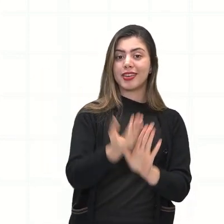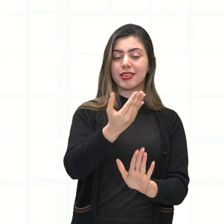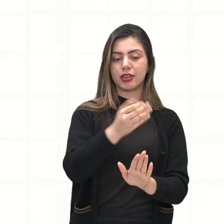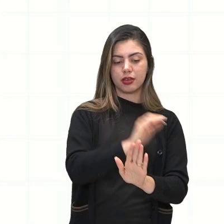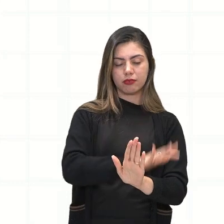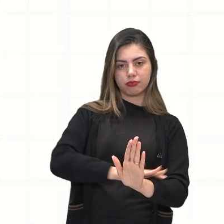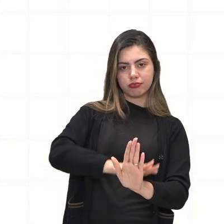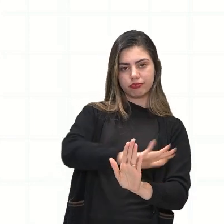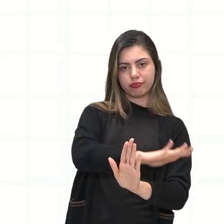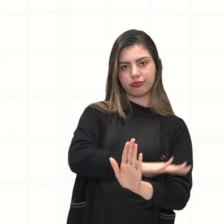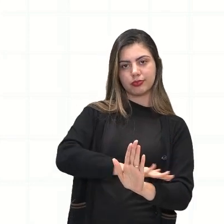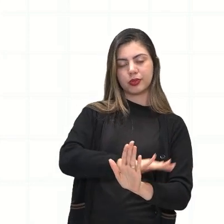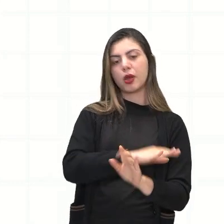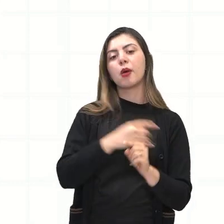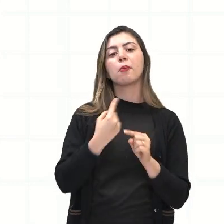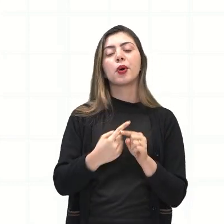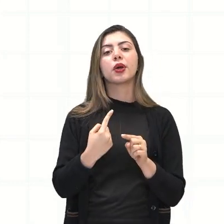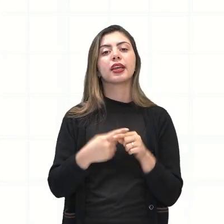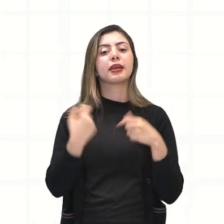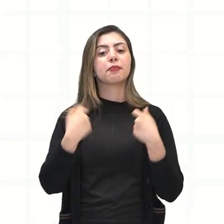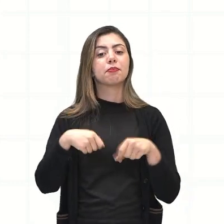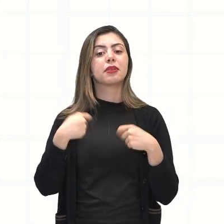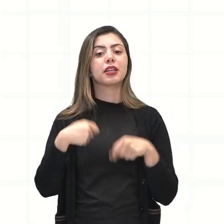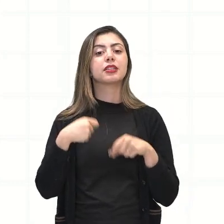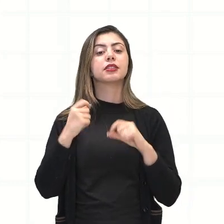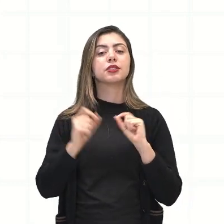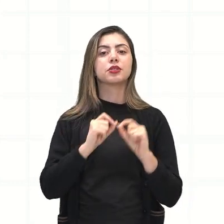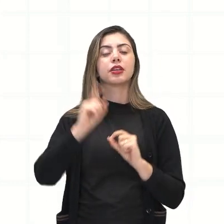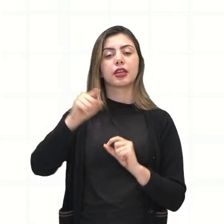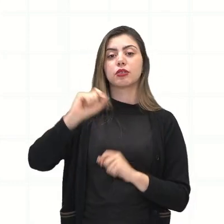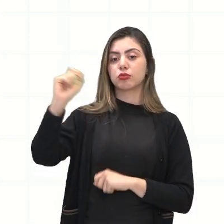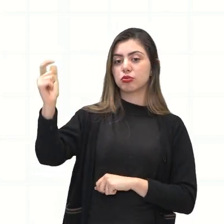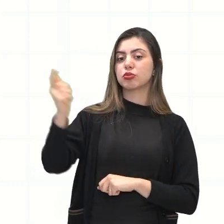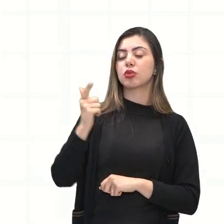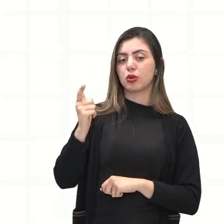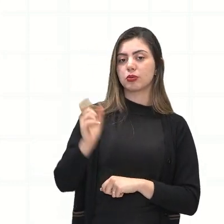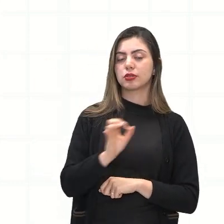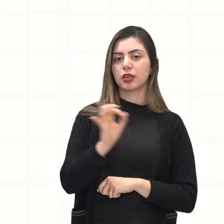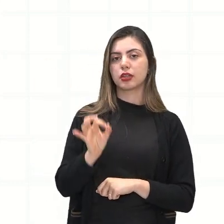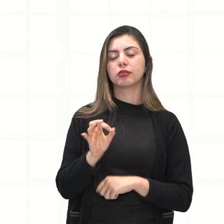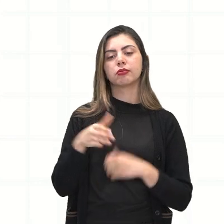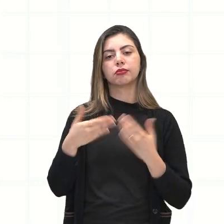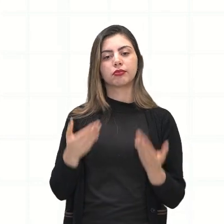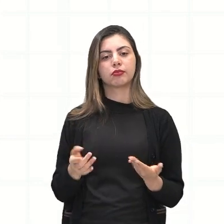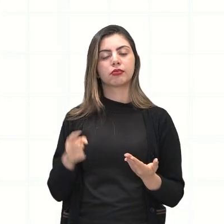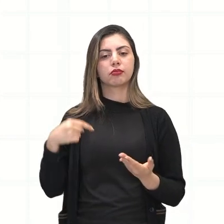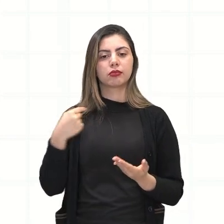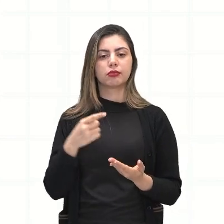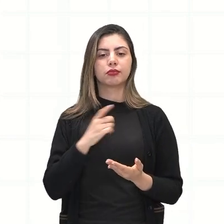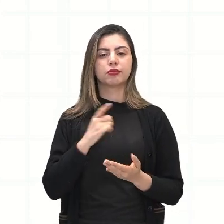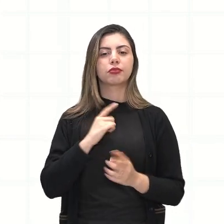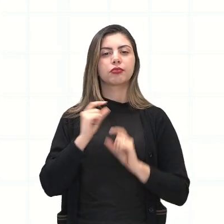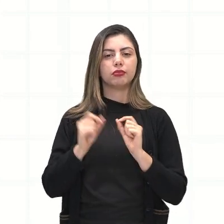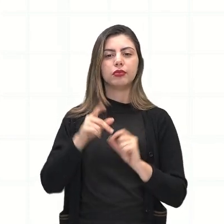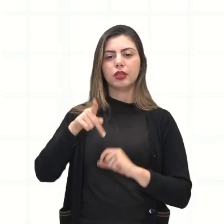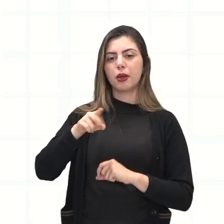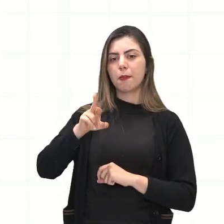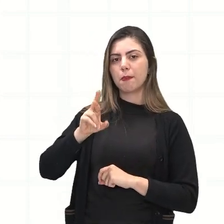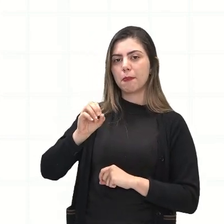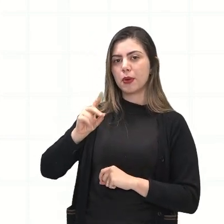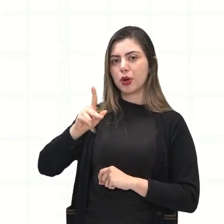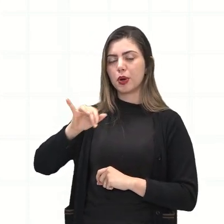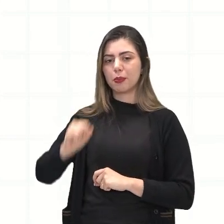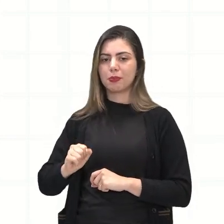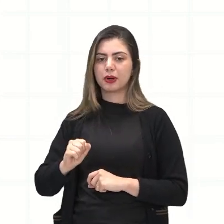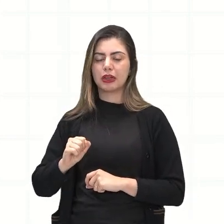projetada, porque ela precisa vir daquele foco de luz. E quando falamos da sombra própria, não especificamente